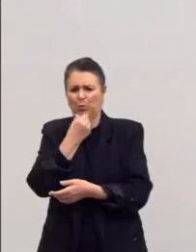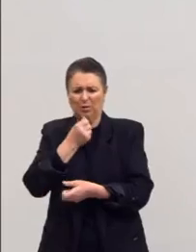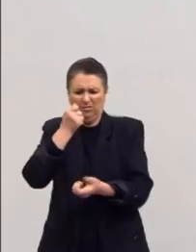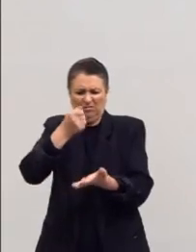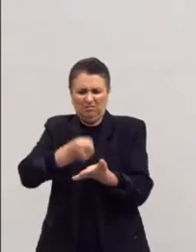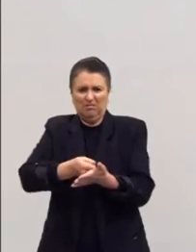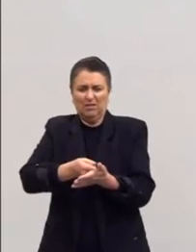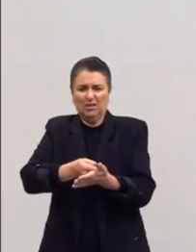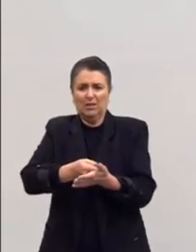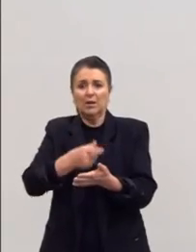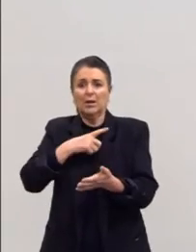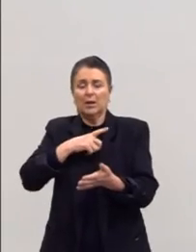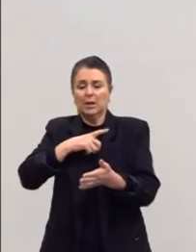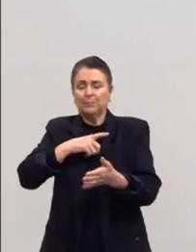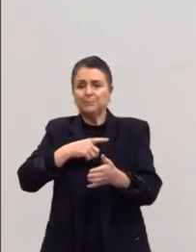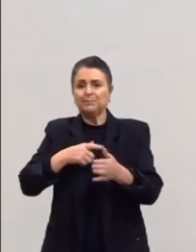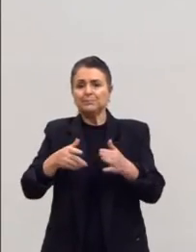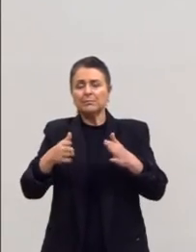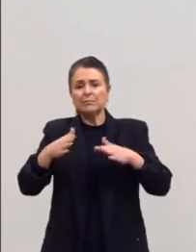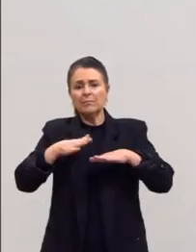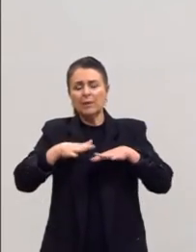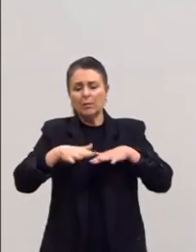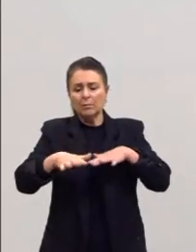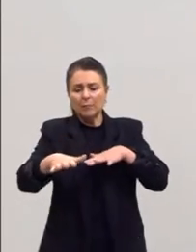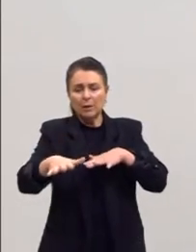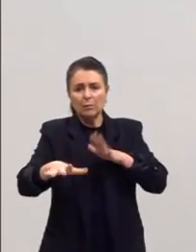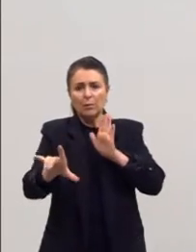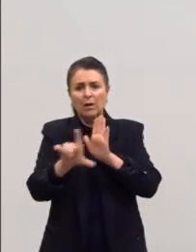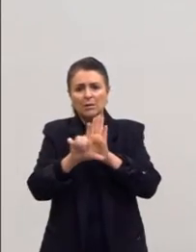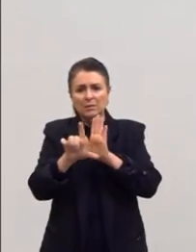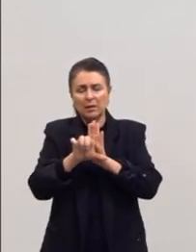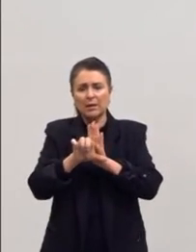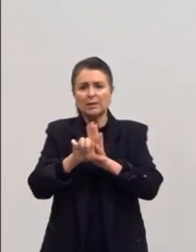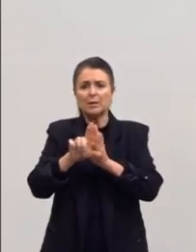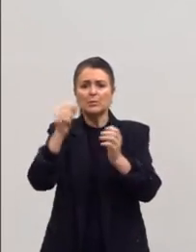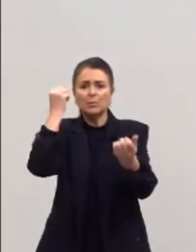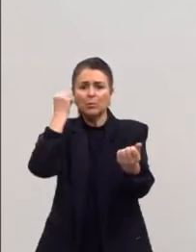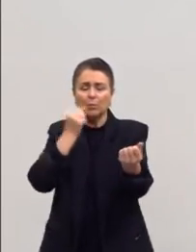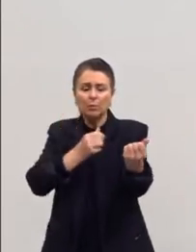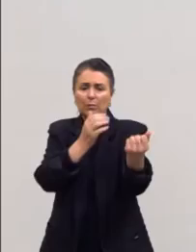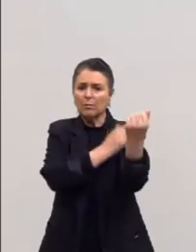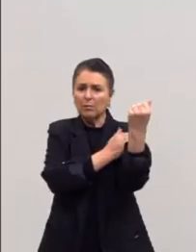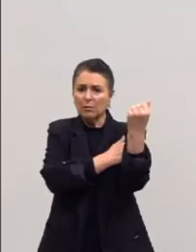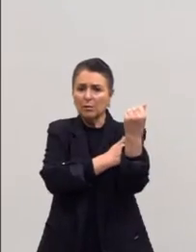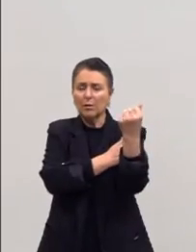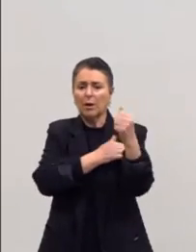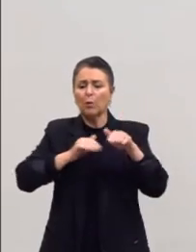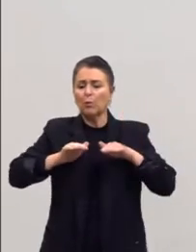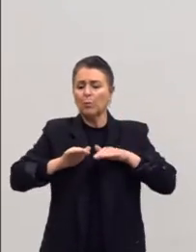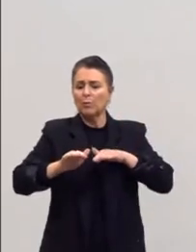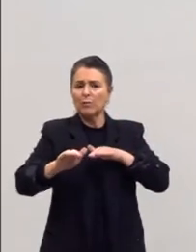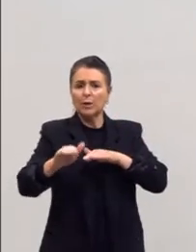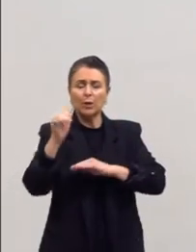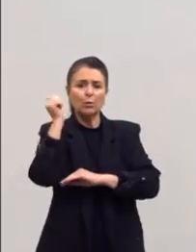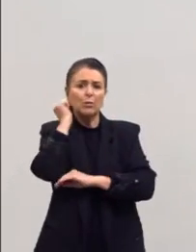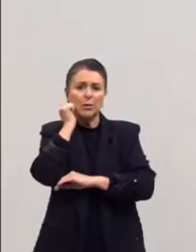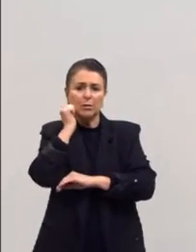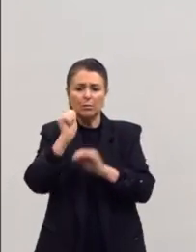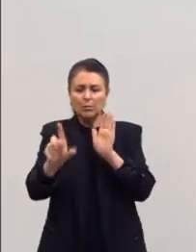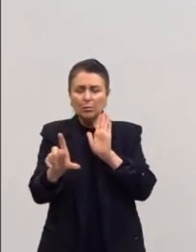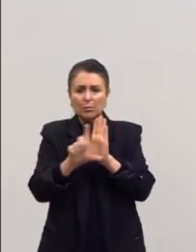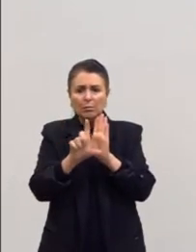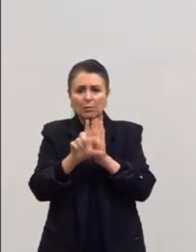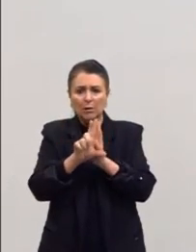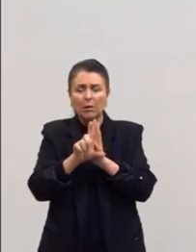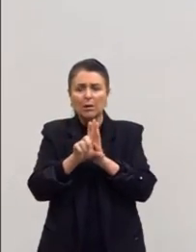da época dos movimentos as leis são muito recentes movimento feminista movimento negro são lindos muito recentes